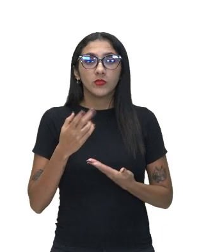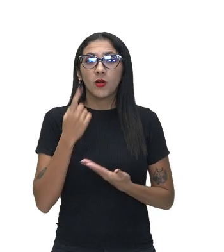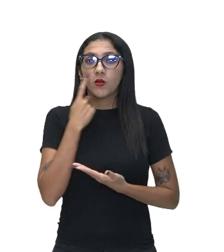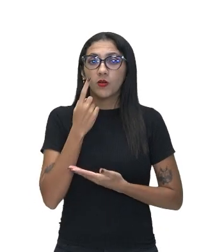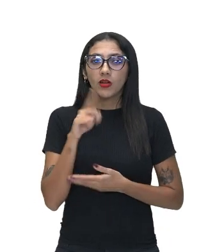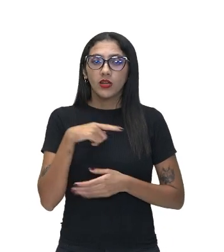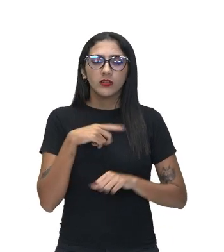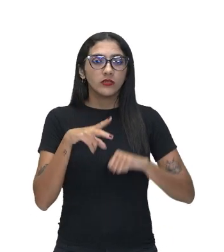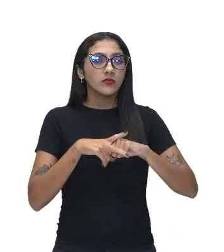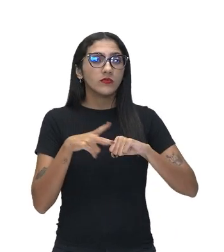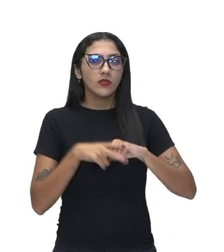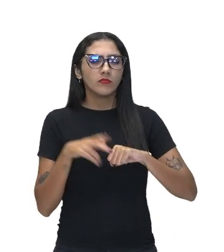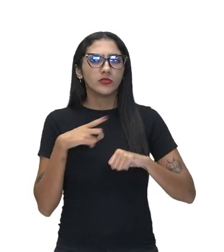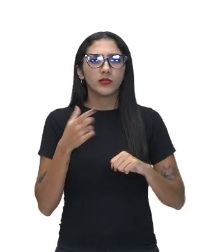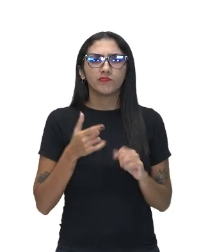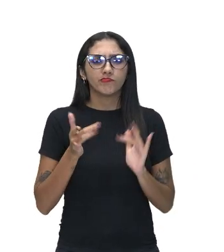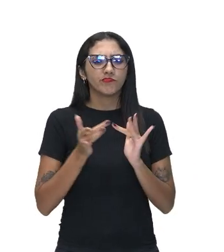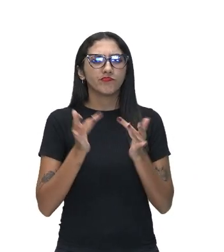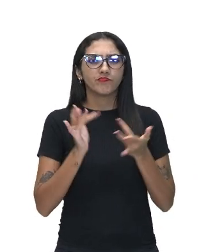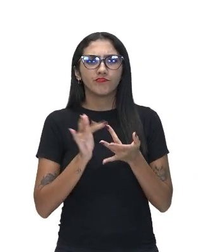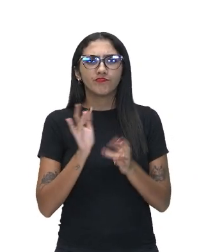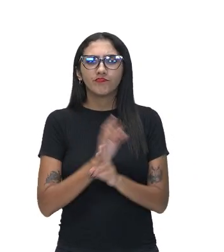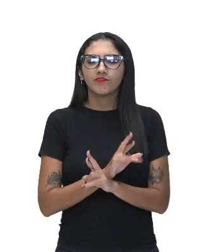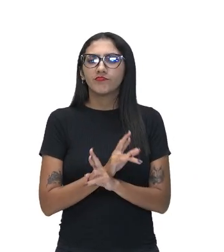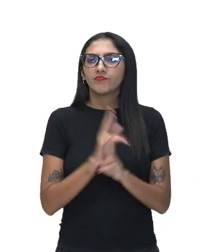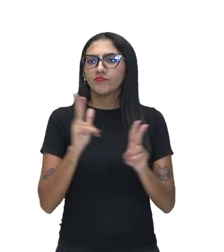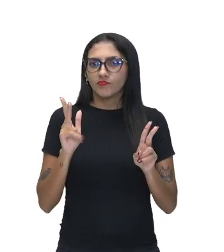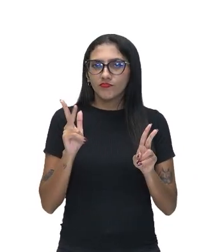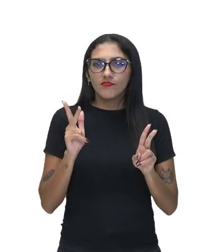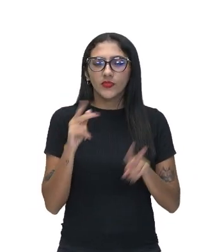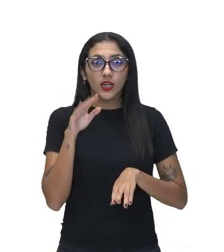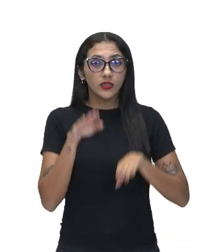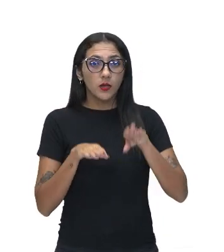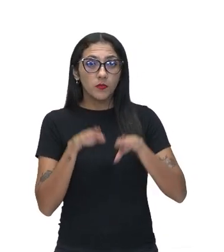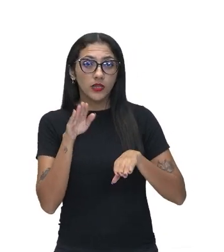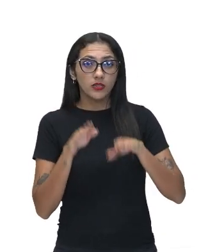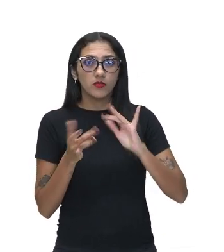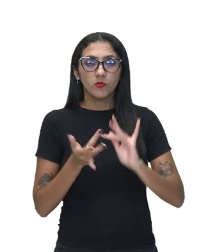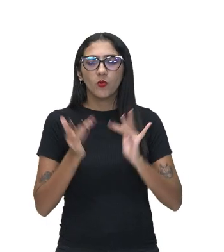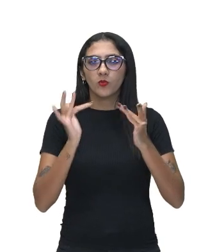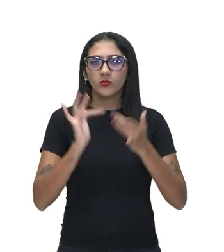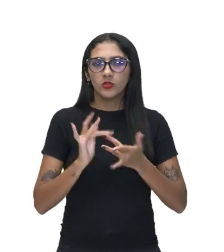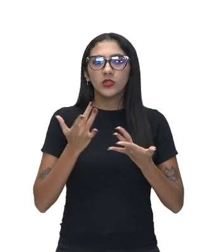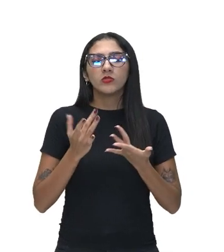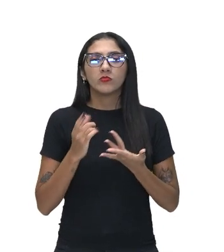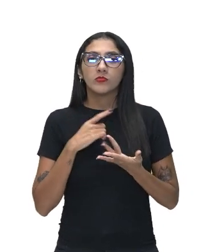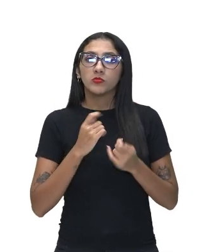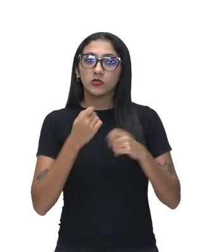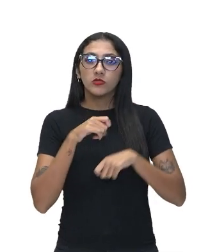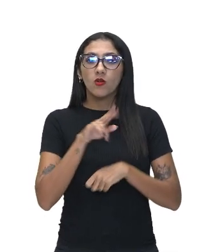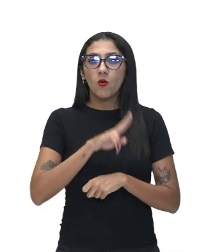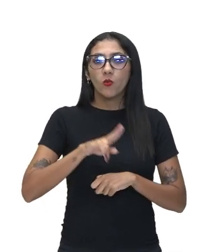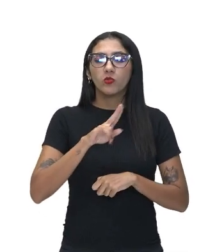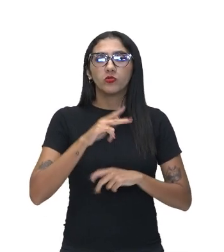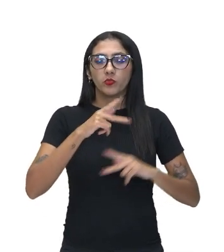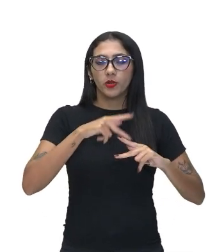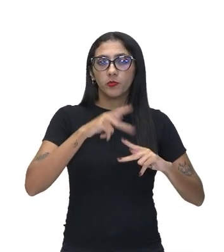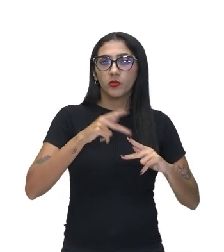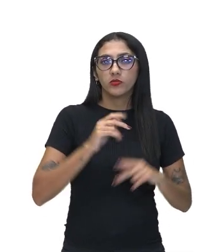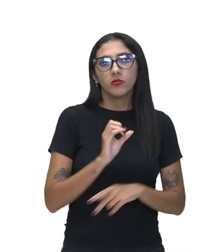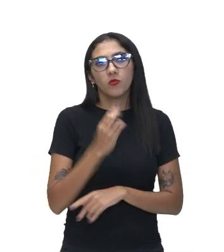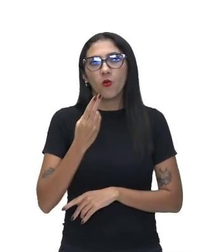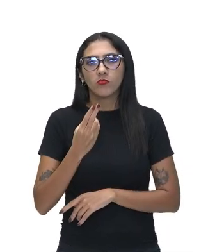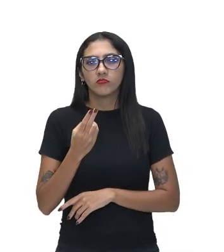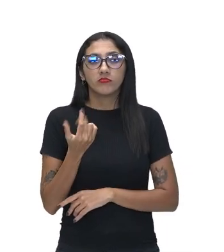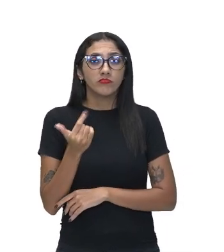vai ter sentidos diferentes. E de acordo com o sentido, nós vamos utilizar uma forma com preposição ou sem